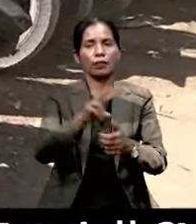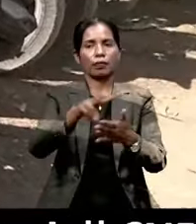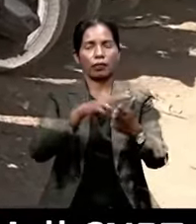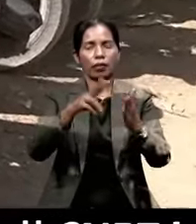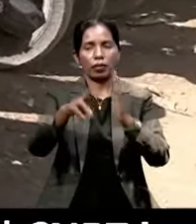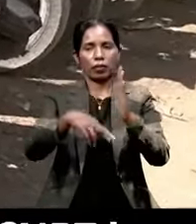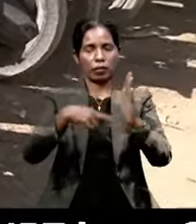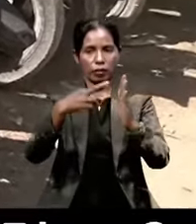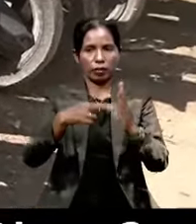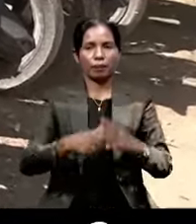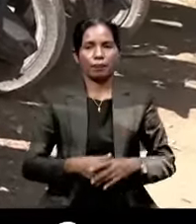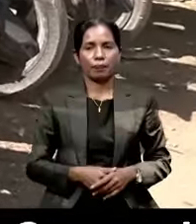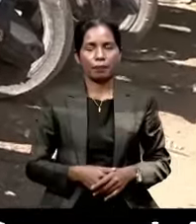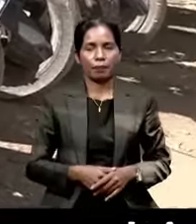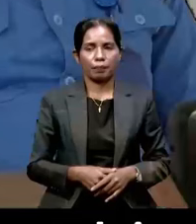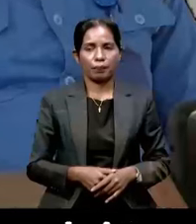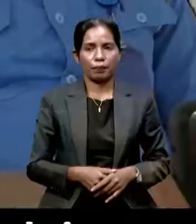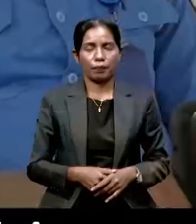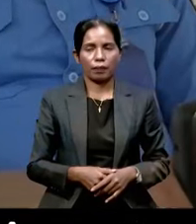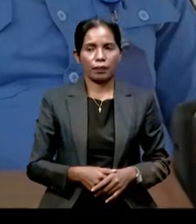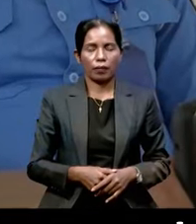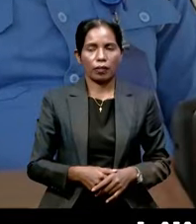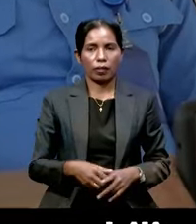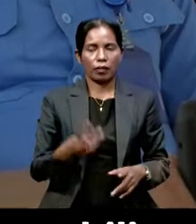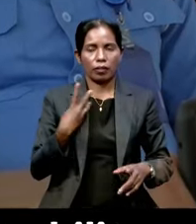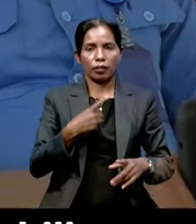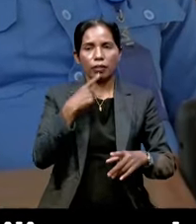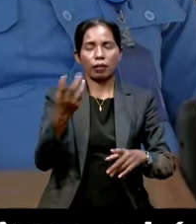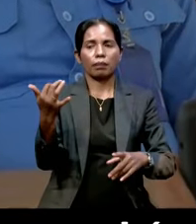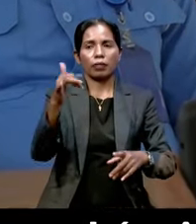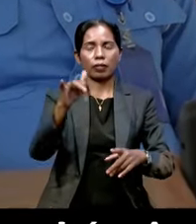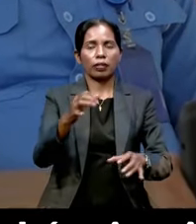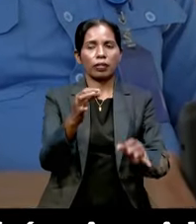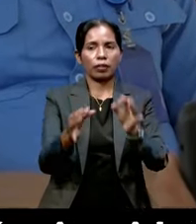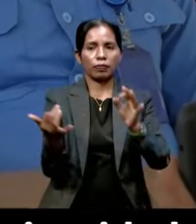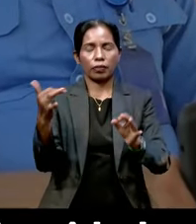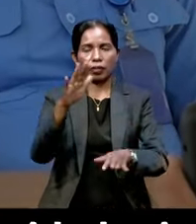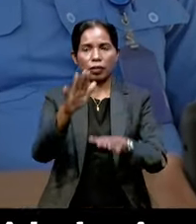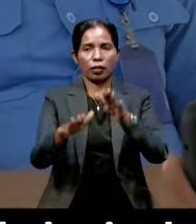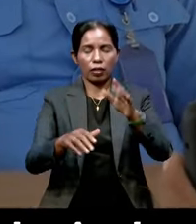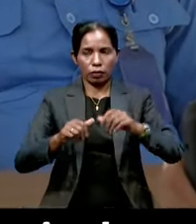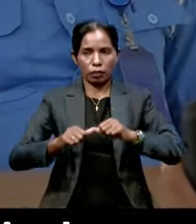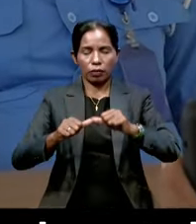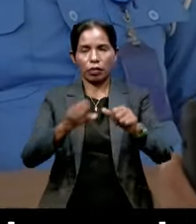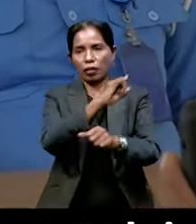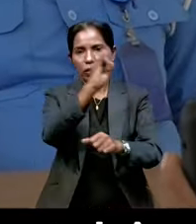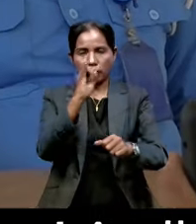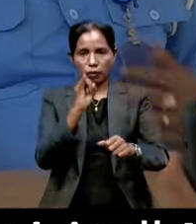regra trânsito. E a operação de né? E tá orientando a Sira Katak, mas que Sira Patrulha Sira Nen Lau Makhet identifica